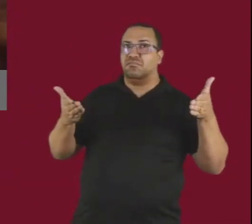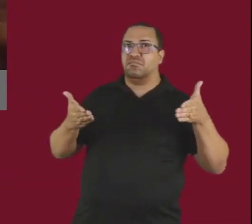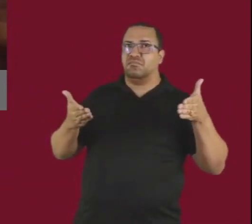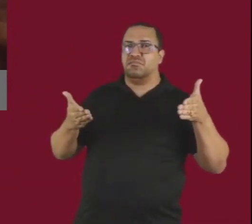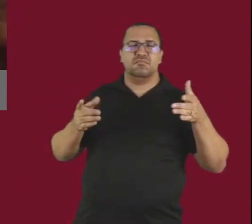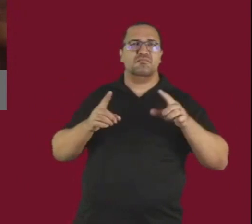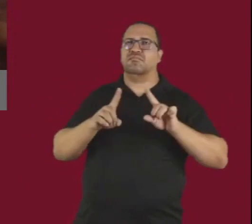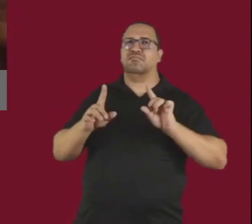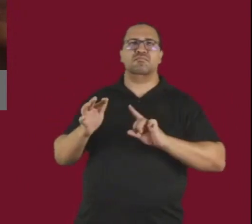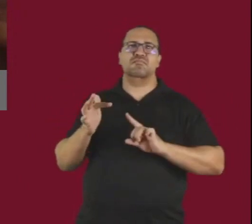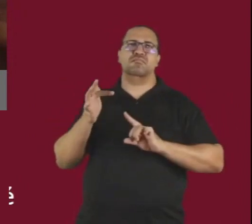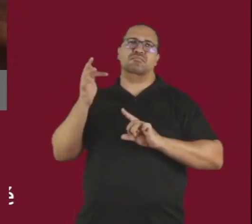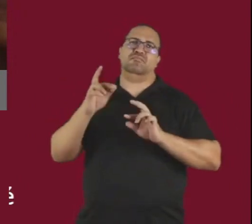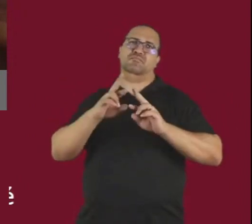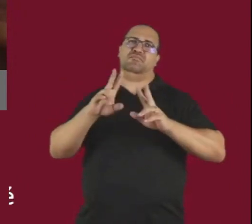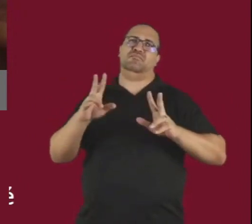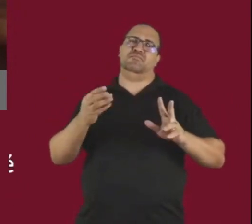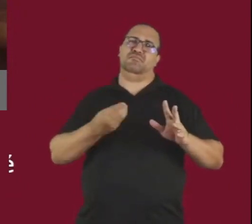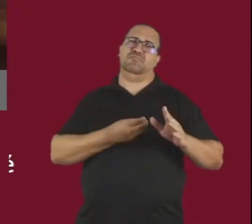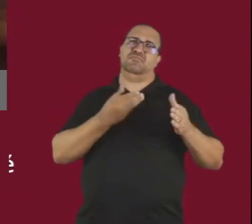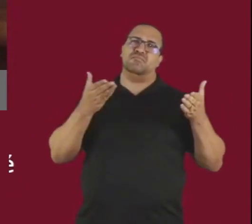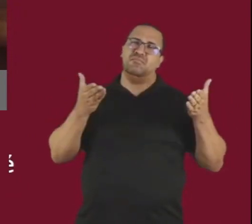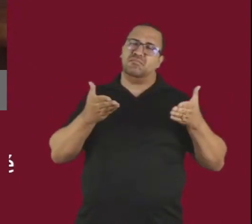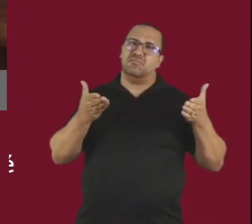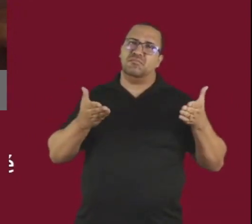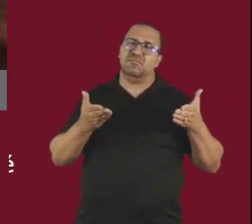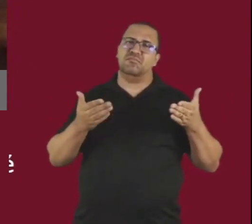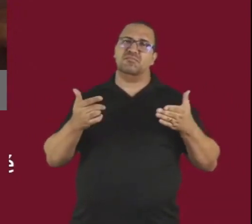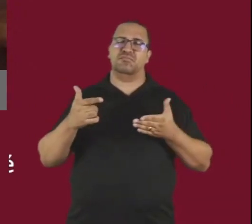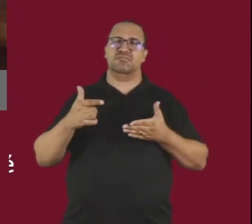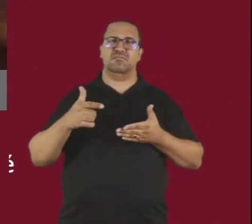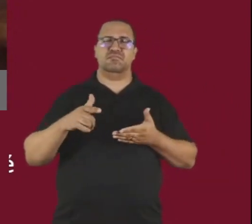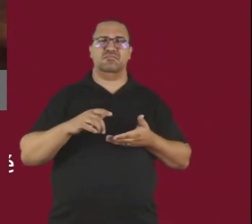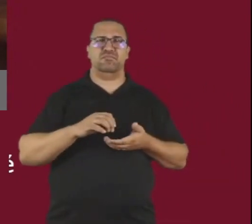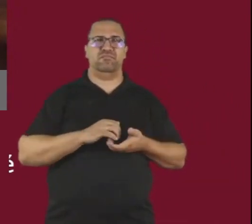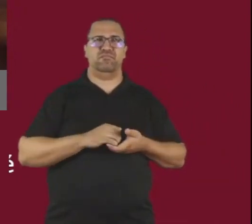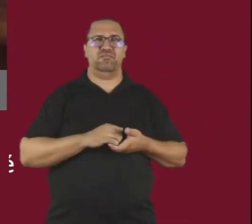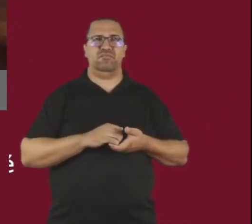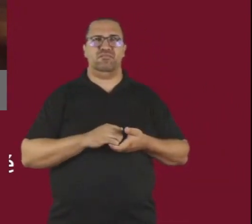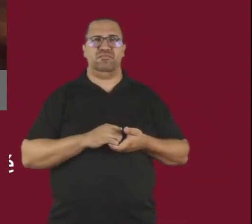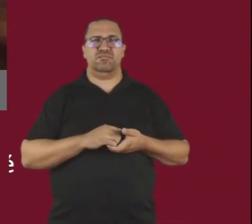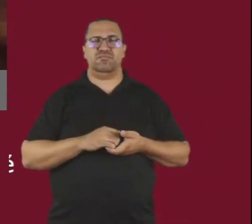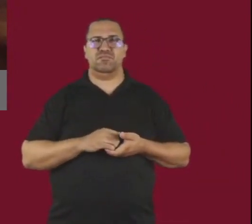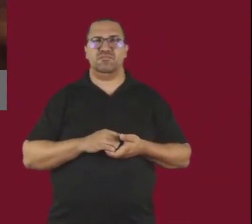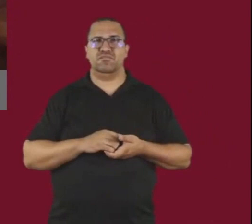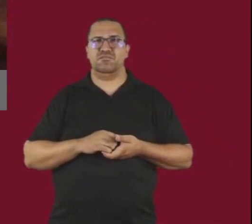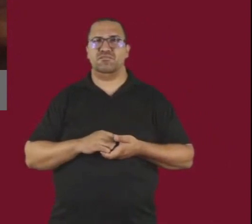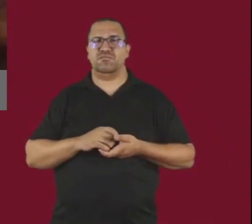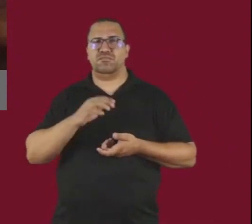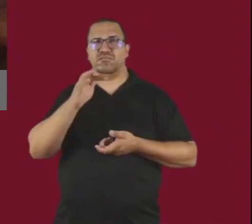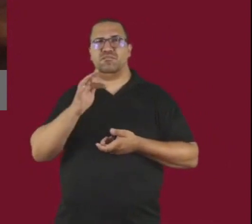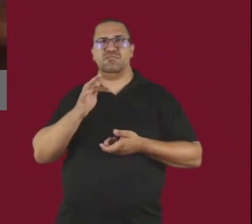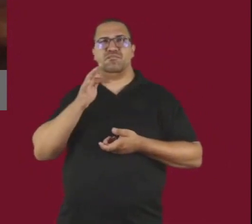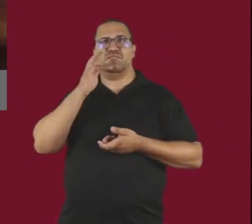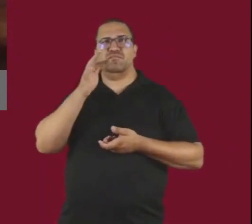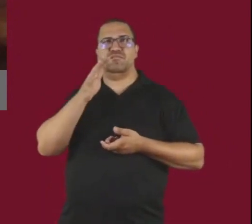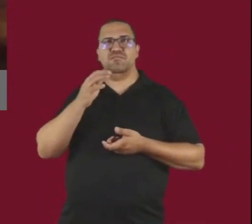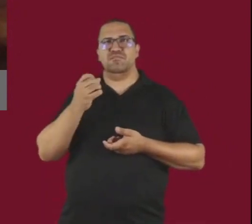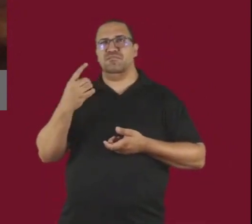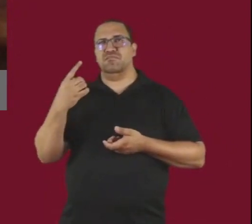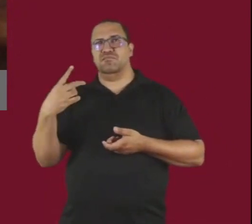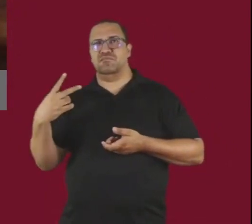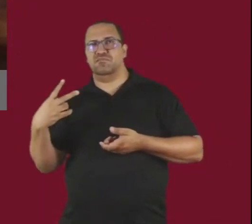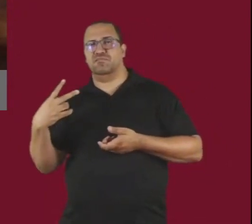já estão vivendo. Com 1,3 graus. E quando chegar a 1,5, e quando chegar a 2.